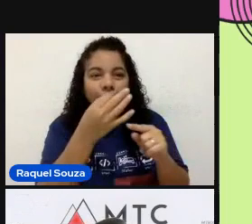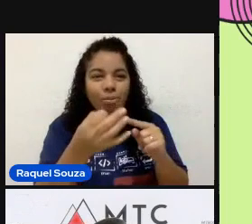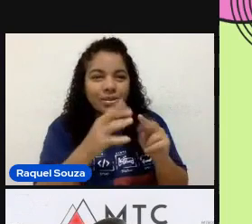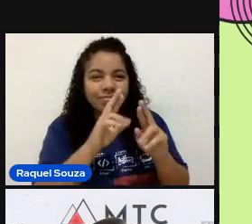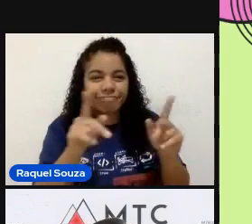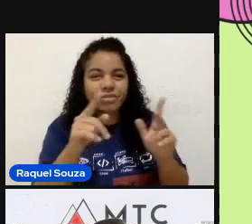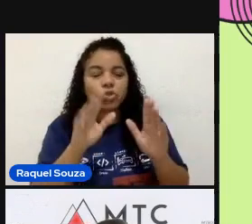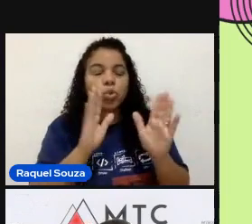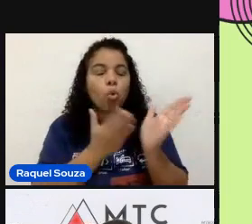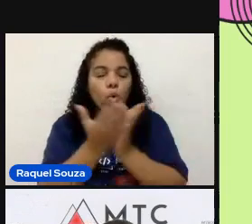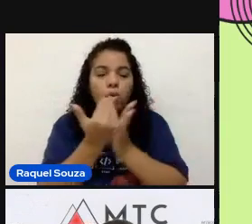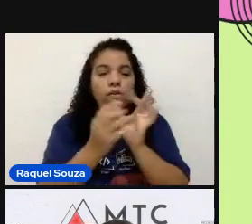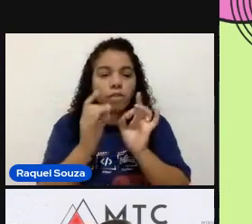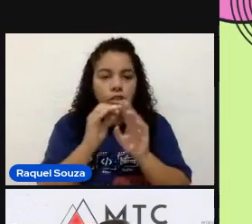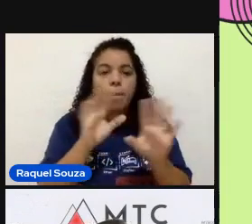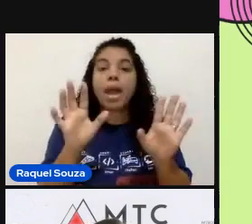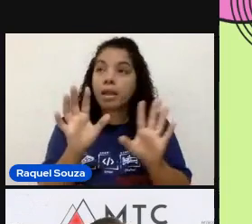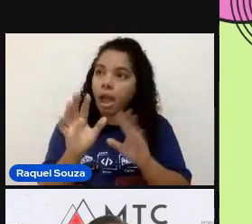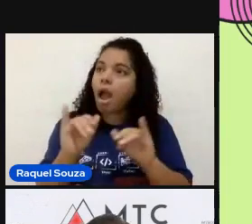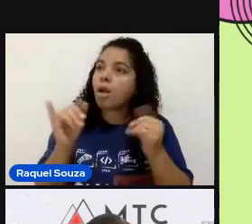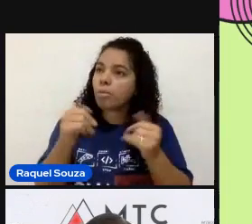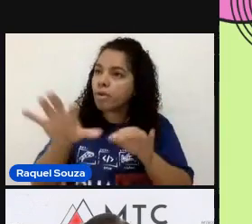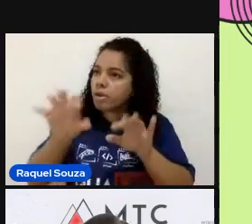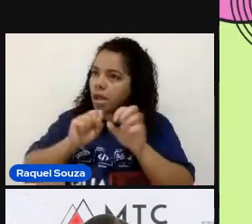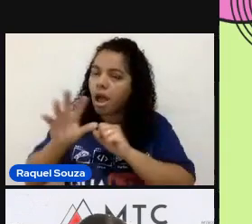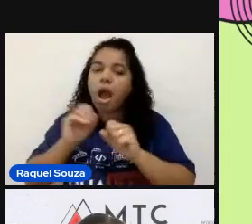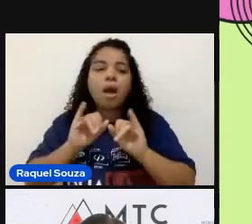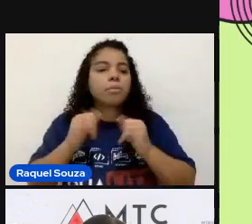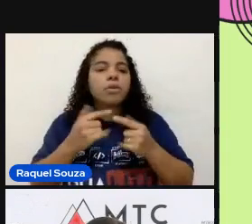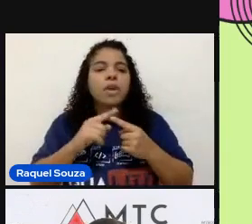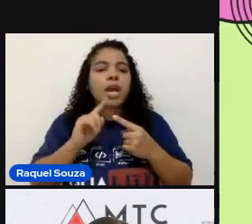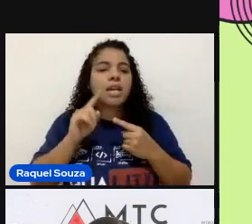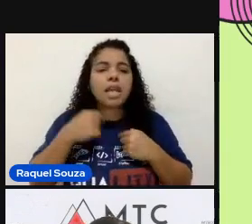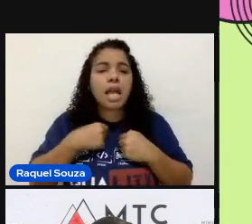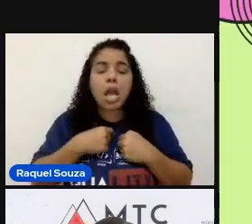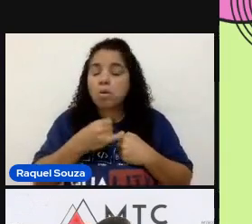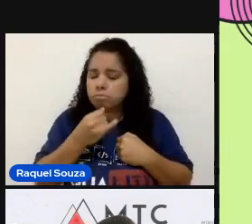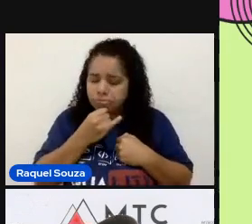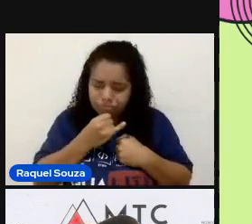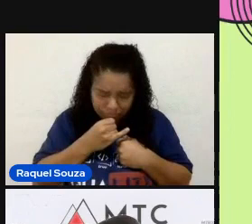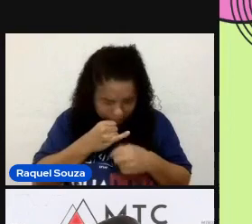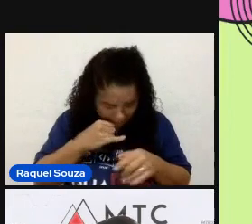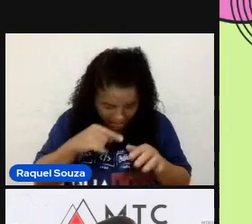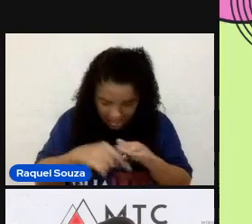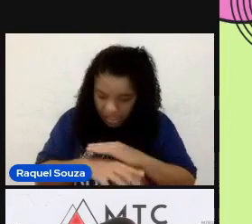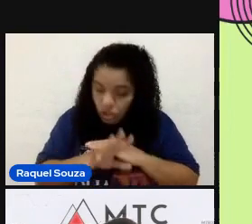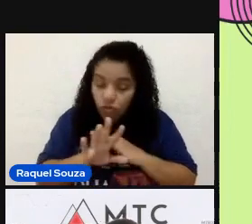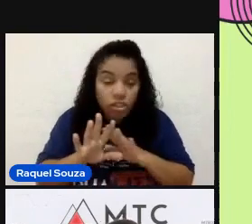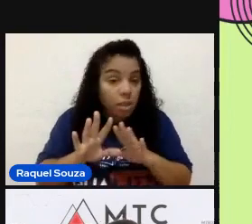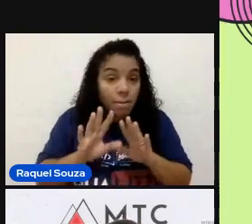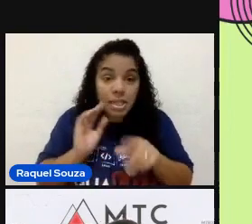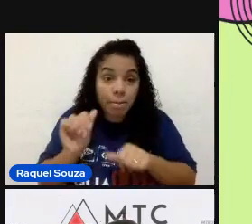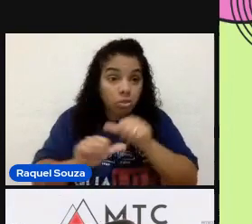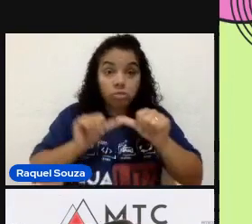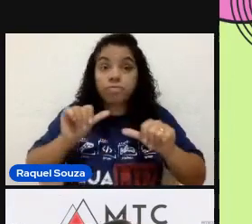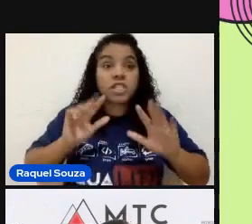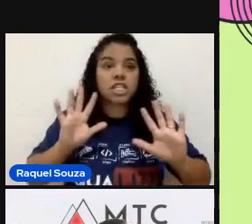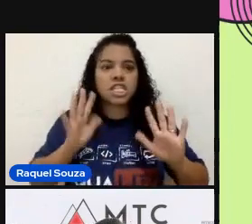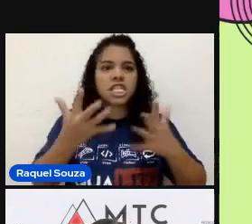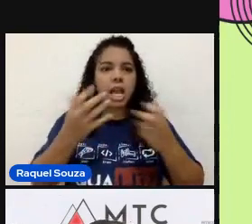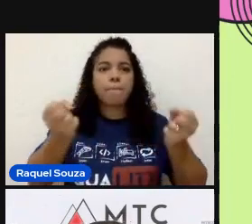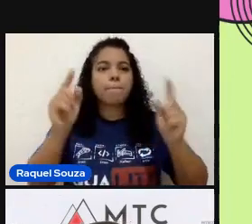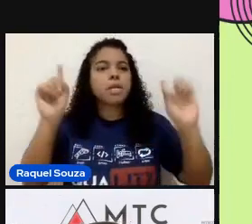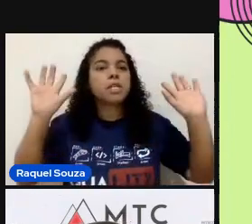peguei isso, eu falei com algumas pessoas, eu disse, gente, eu vou para o fundo do poço da minha tristeza, mas quando eu subir ninguém me segura. Então foi